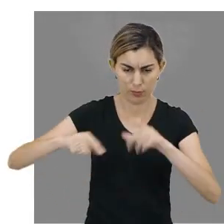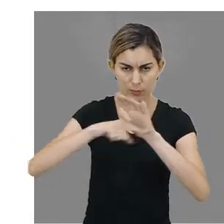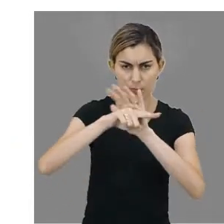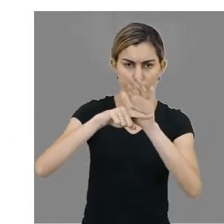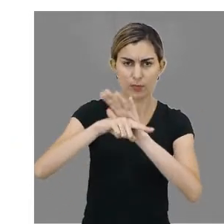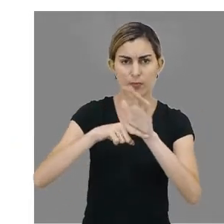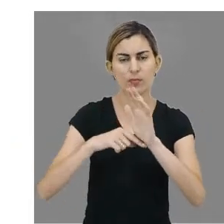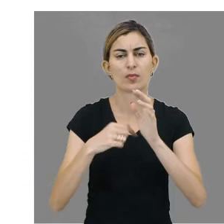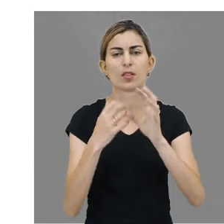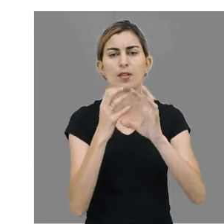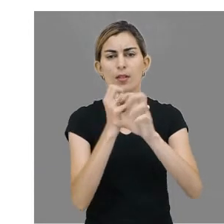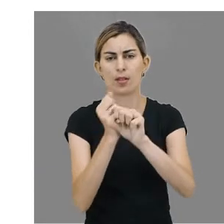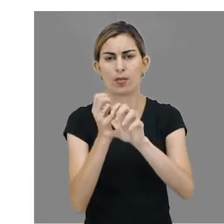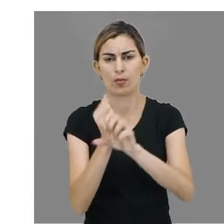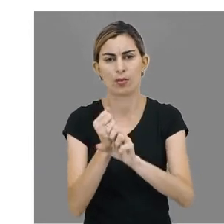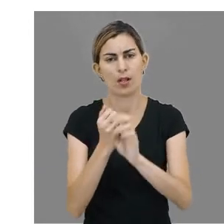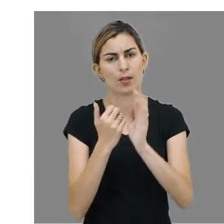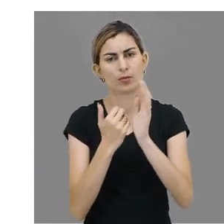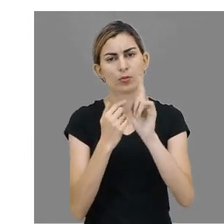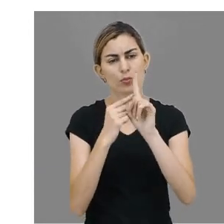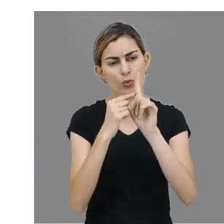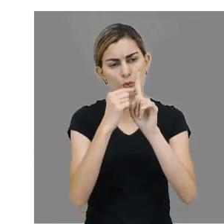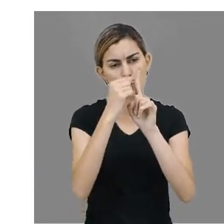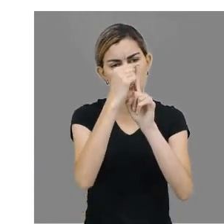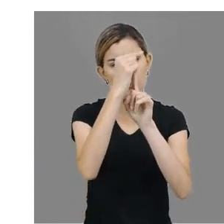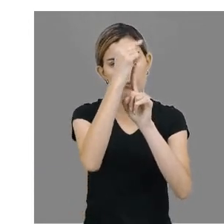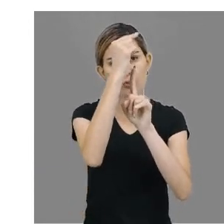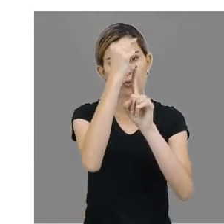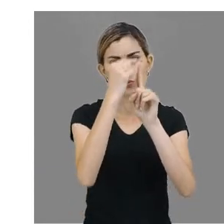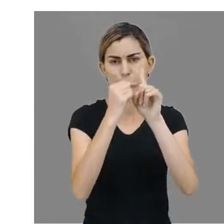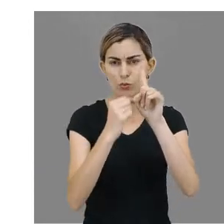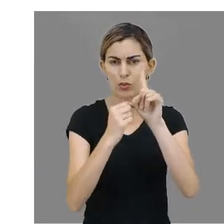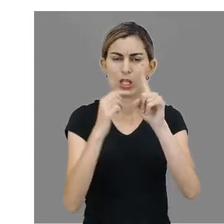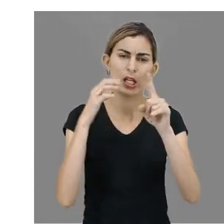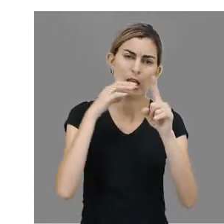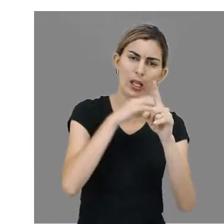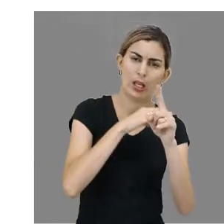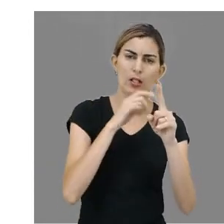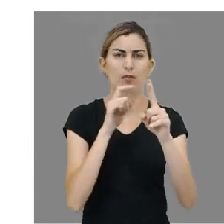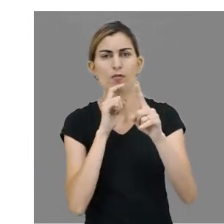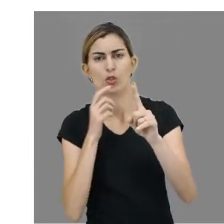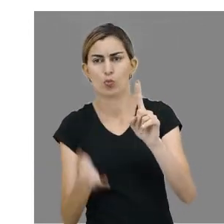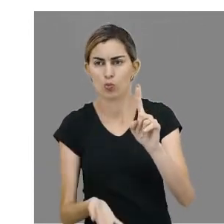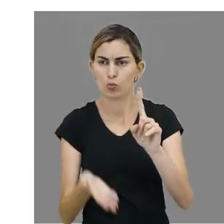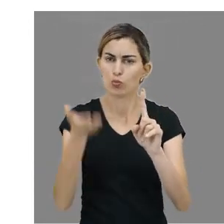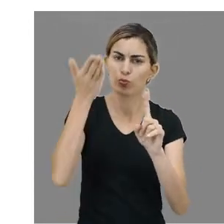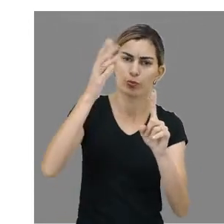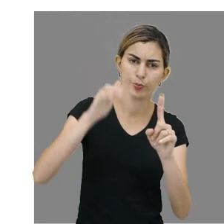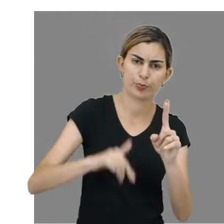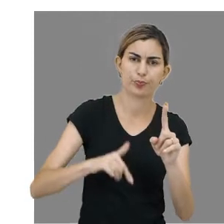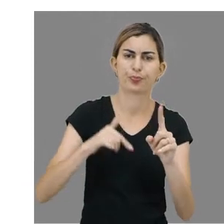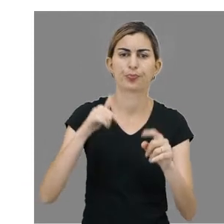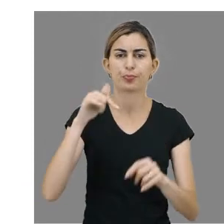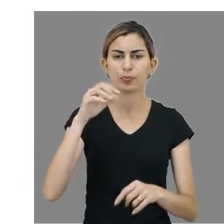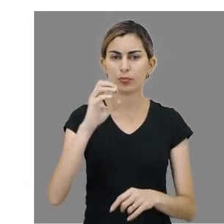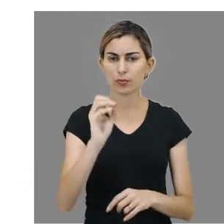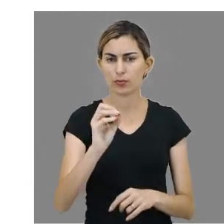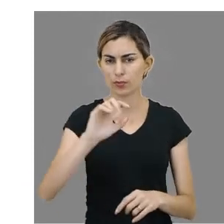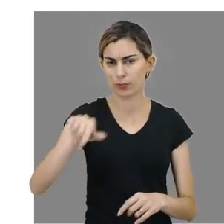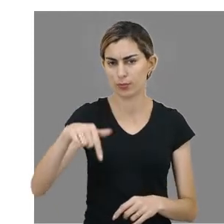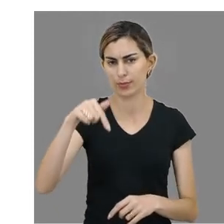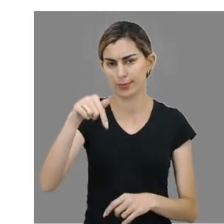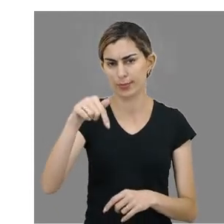IB/UTG é calculado para essa situação com a seguinte fórmula: 0,7